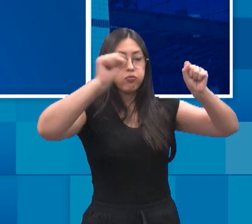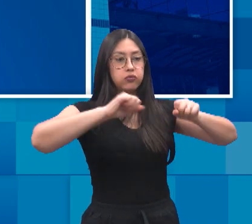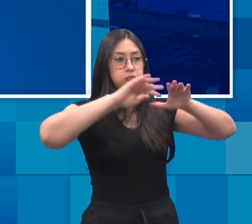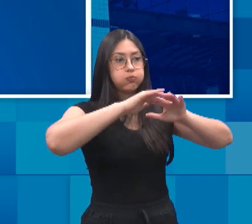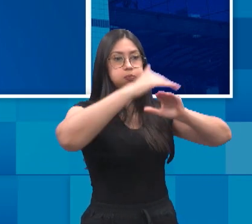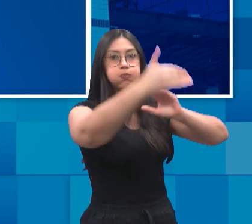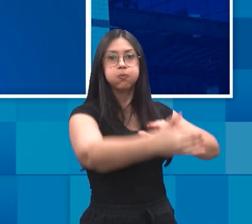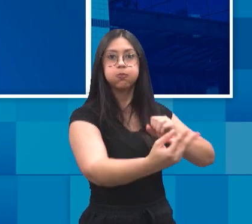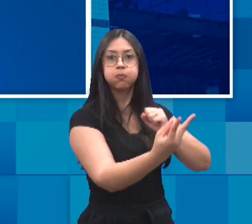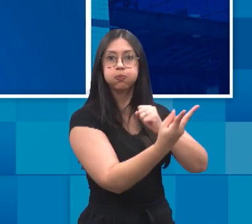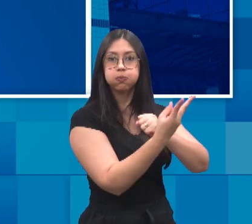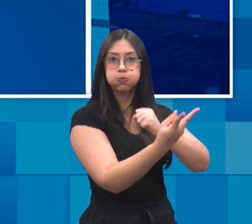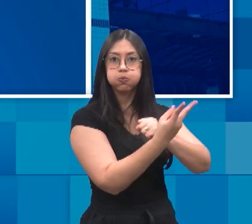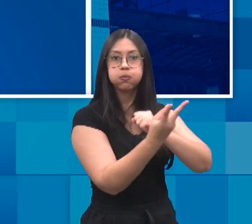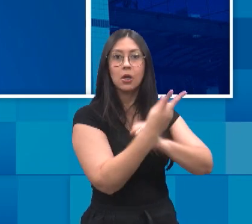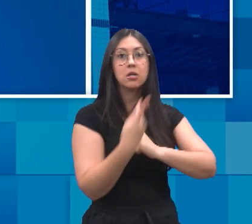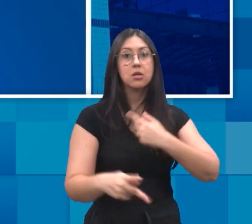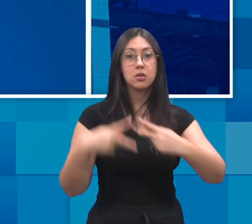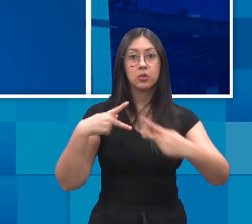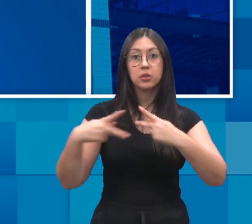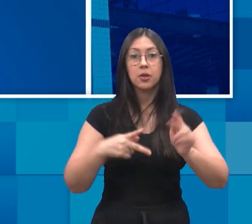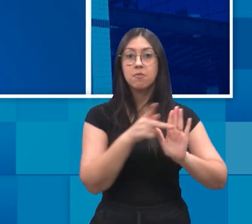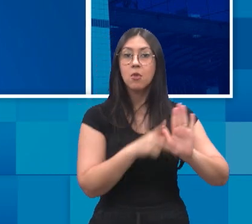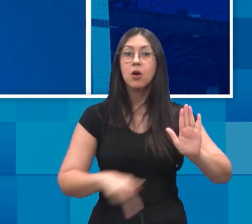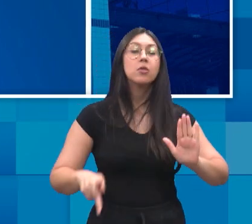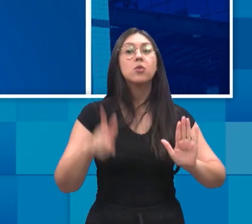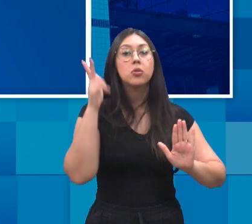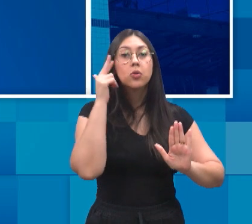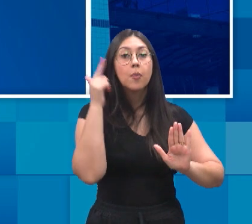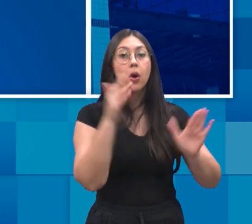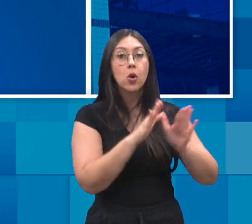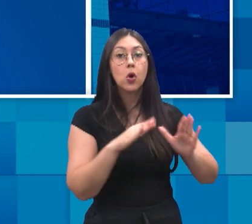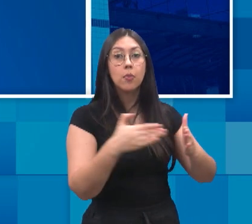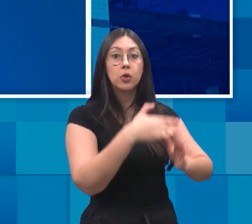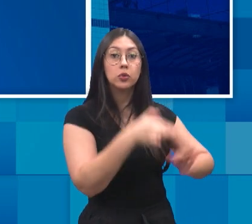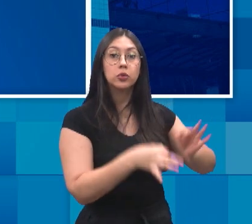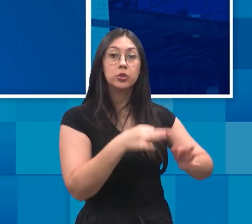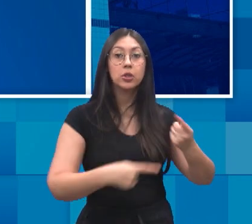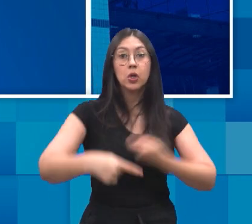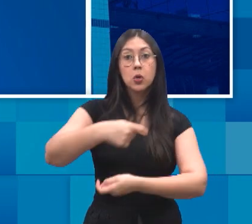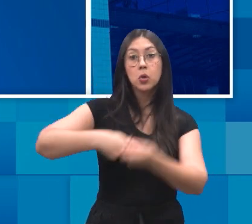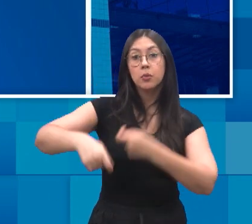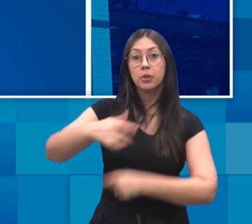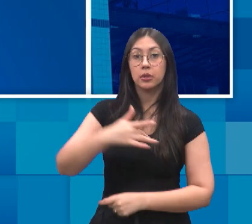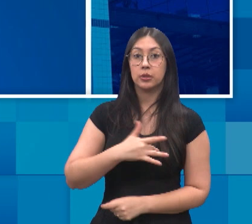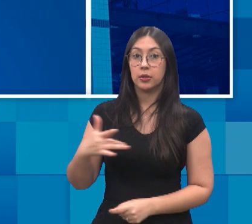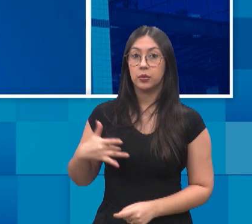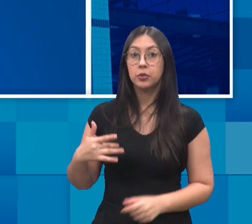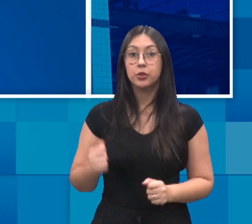Rito ordinário. Comissões Justiça, Economia e Saúde. Processo número